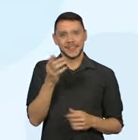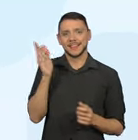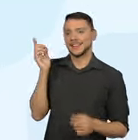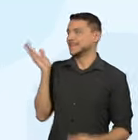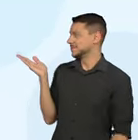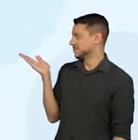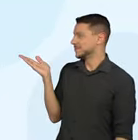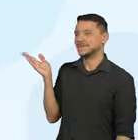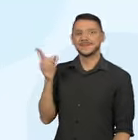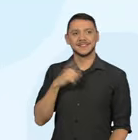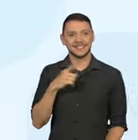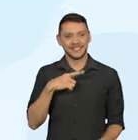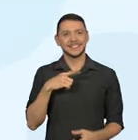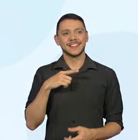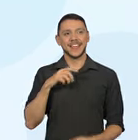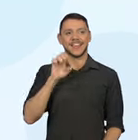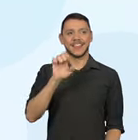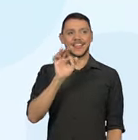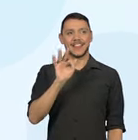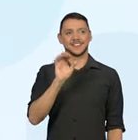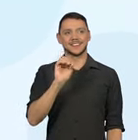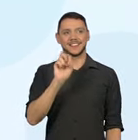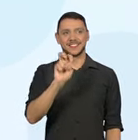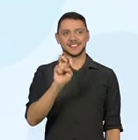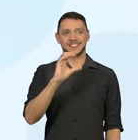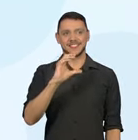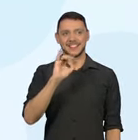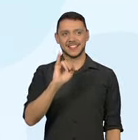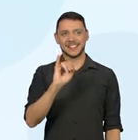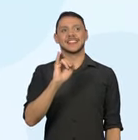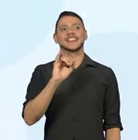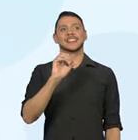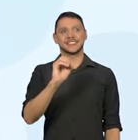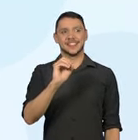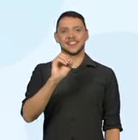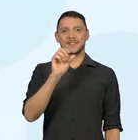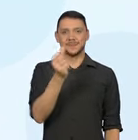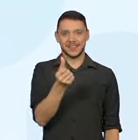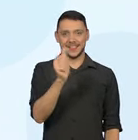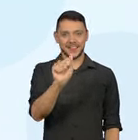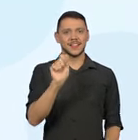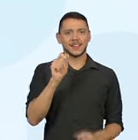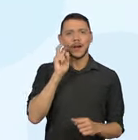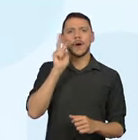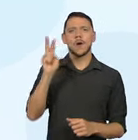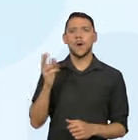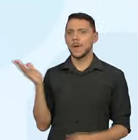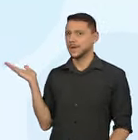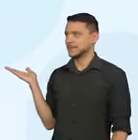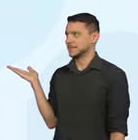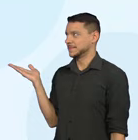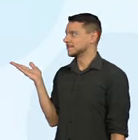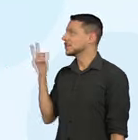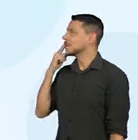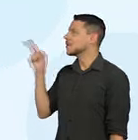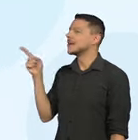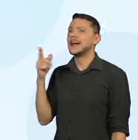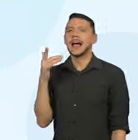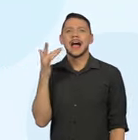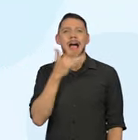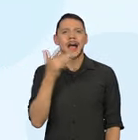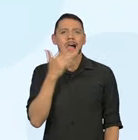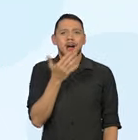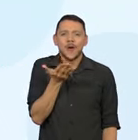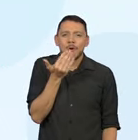nessa imagem aí, que é intencional. Fixe seu pensamento nessa imagem. Olhe bem para ela e veja essa panqueca deliciosa